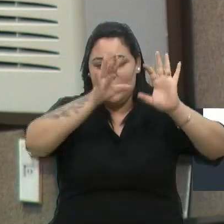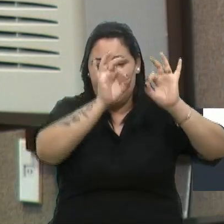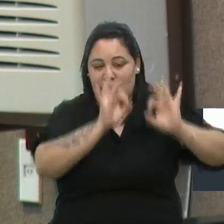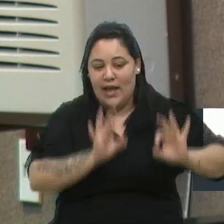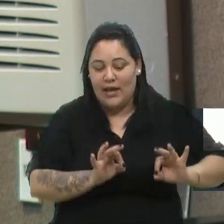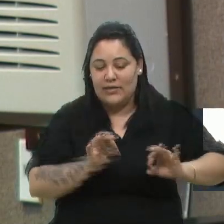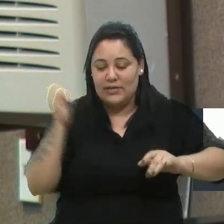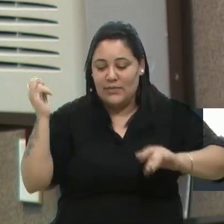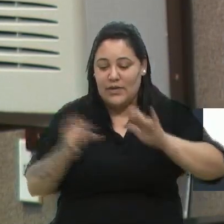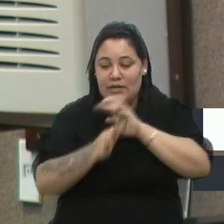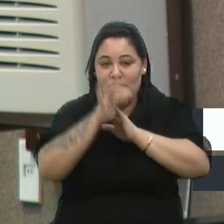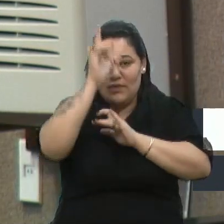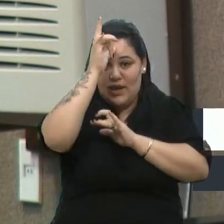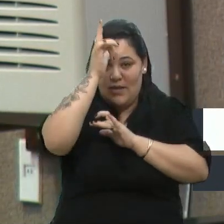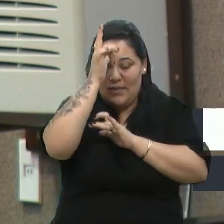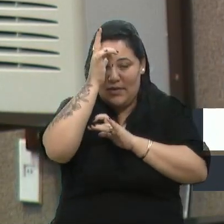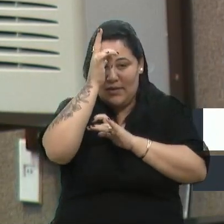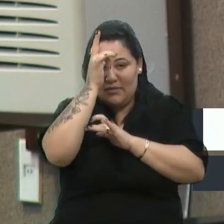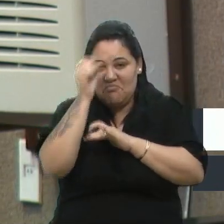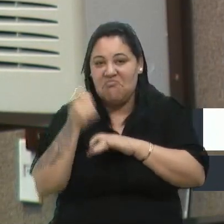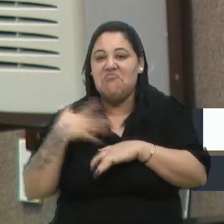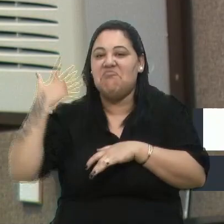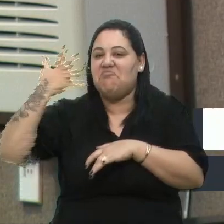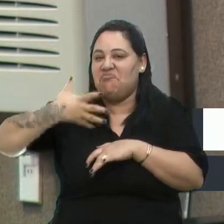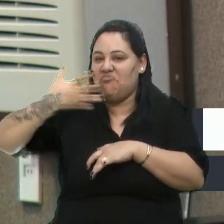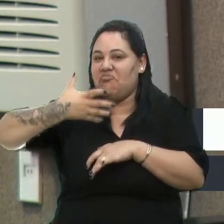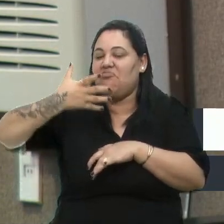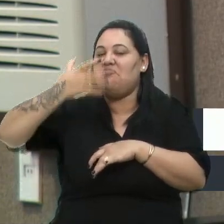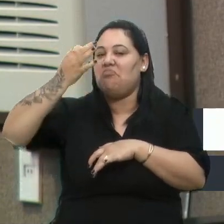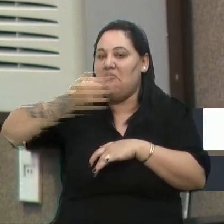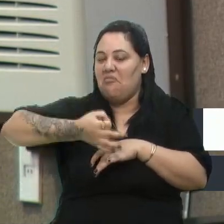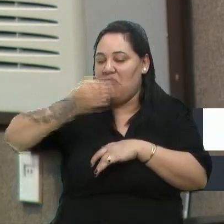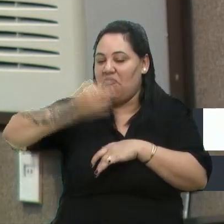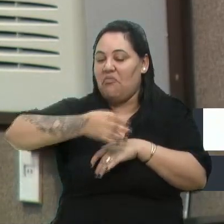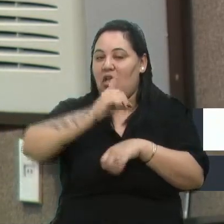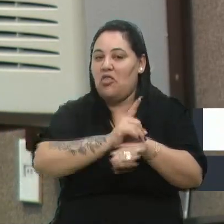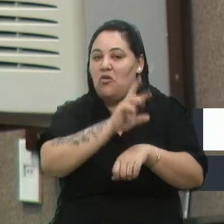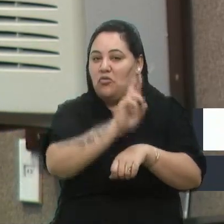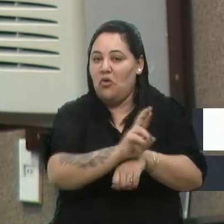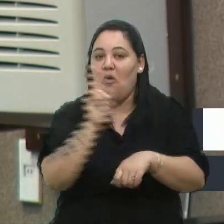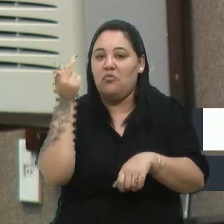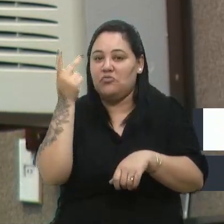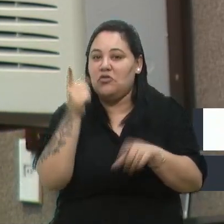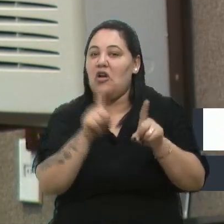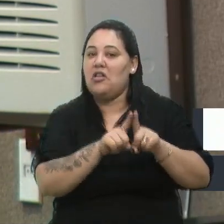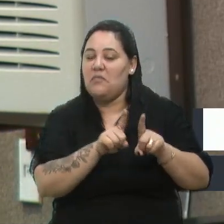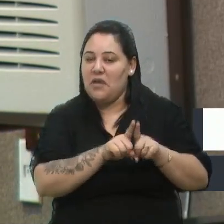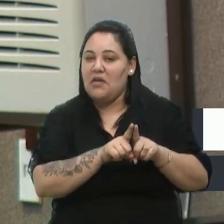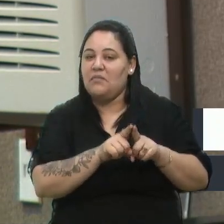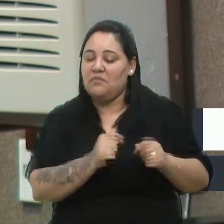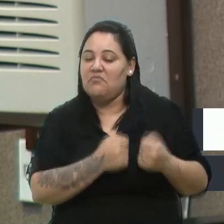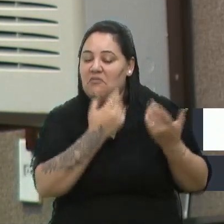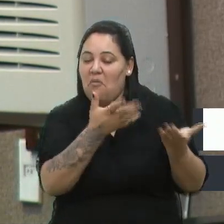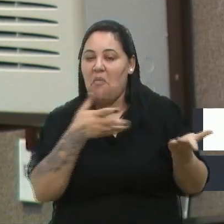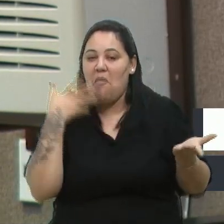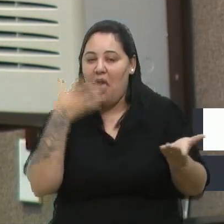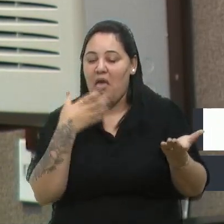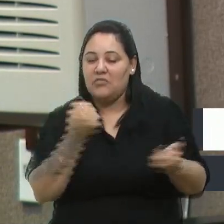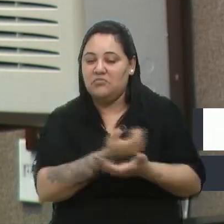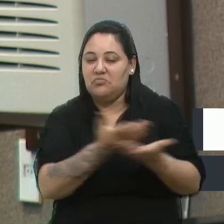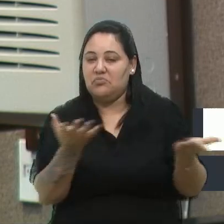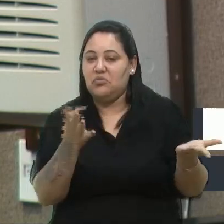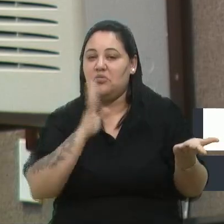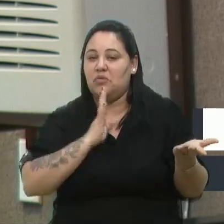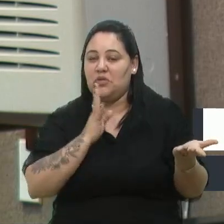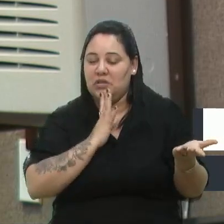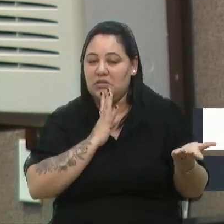cultura germânica, uma rica palestra, ele que é doutor, né, em História, né, proporcionando a todos muito conhecimento.